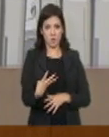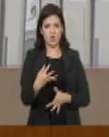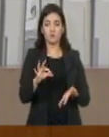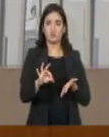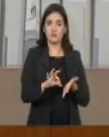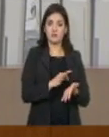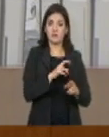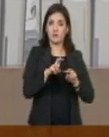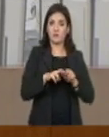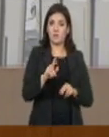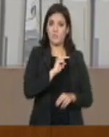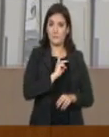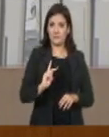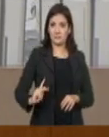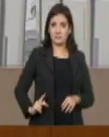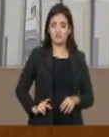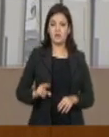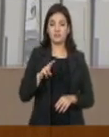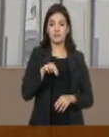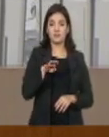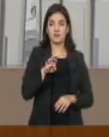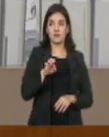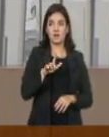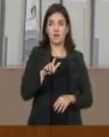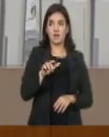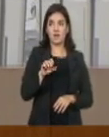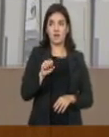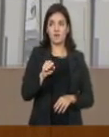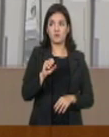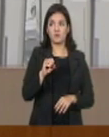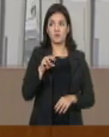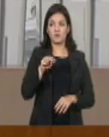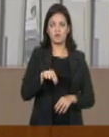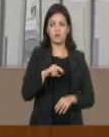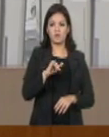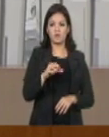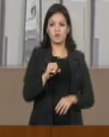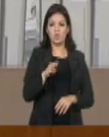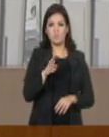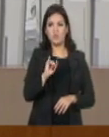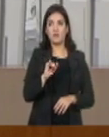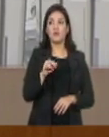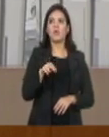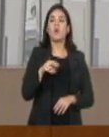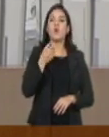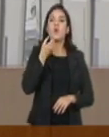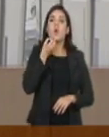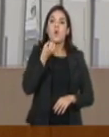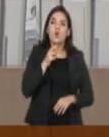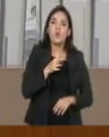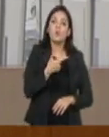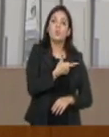pelo presidente de então, Nelson Jobim, seja em 2010, pelo presidente Gilmar Mendes.